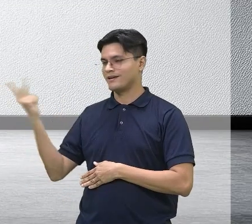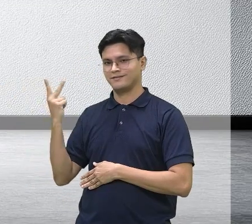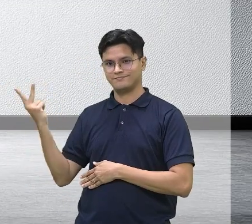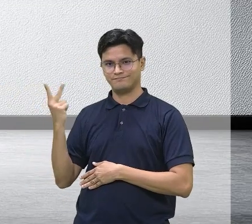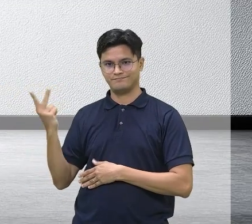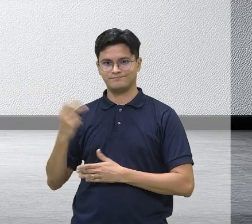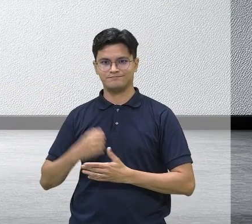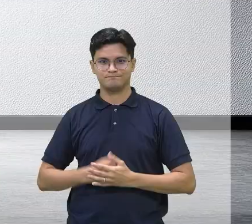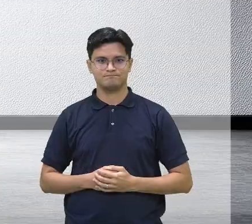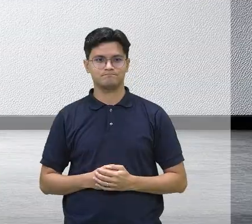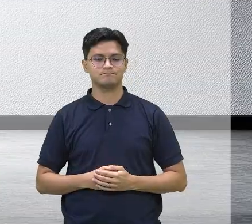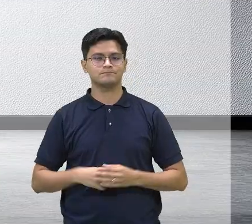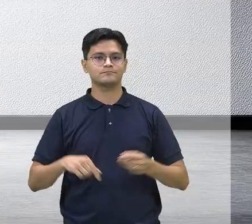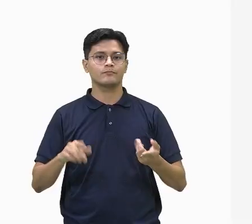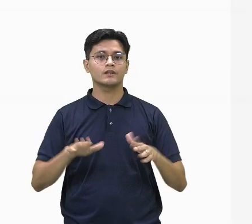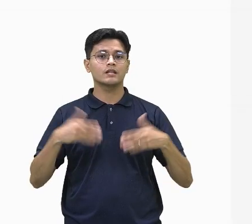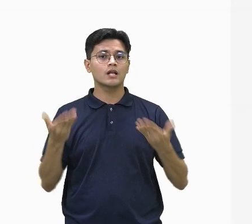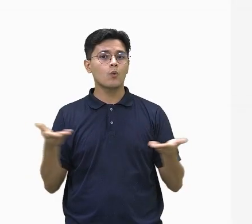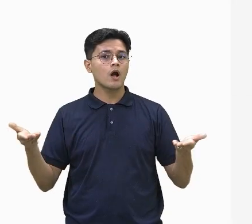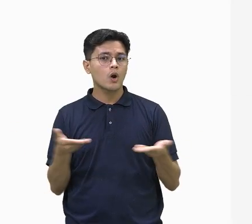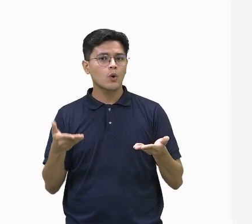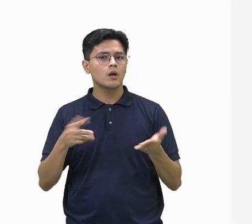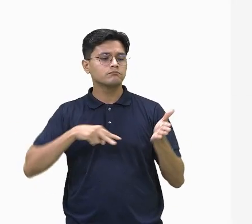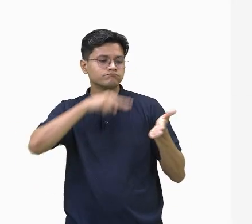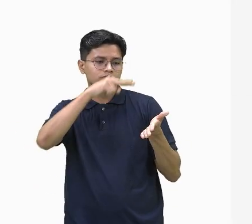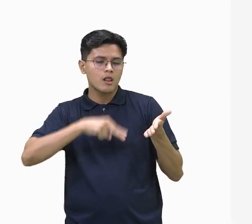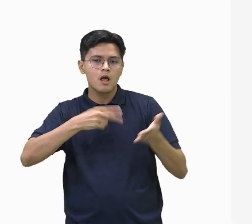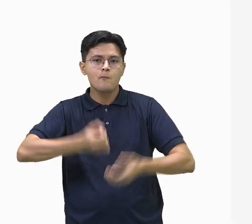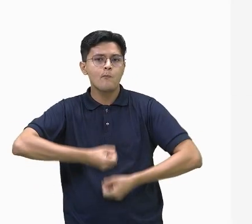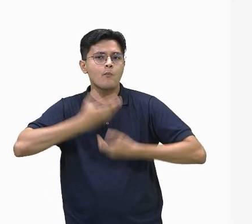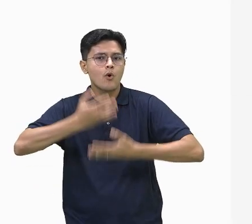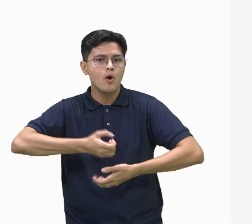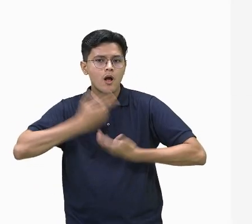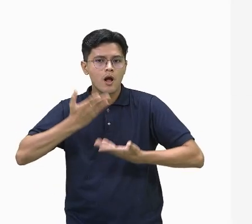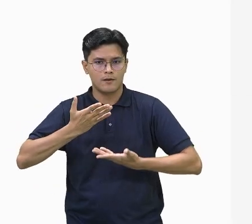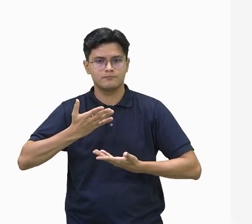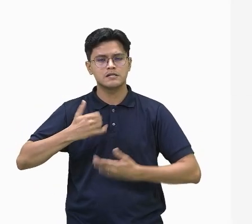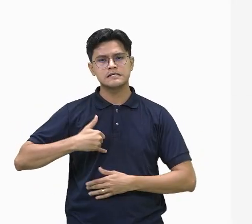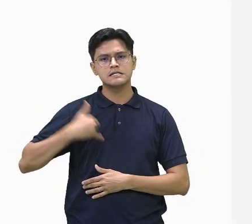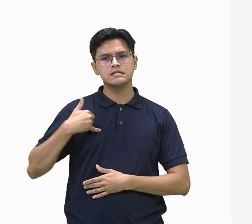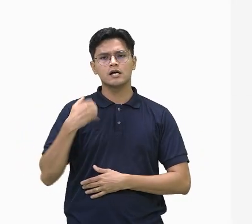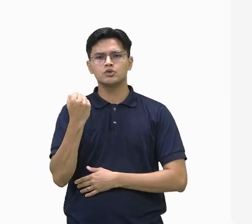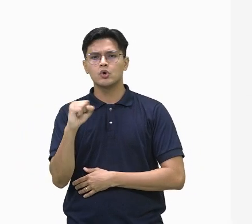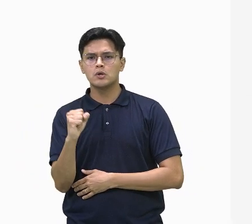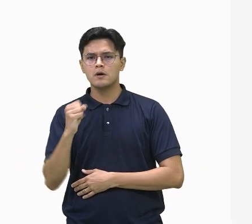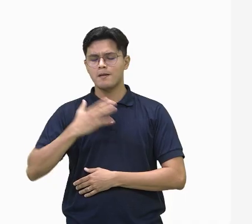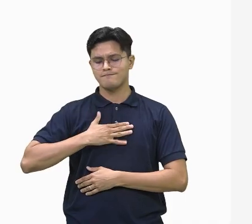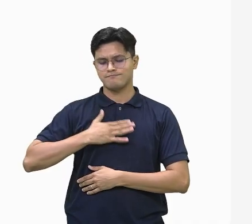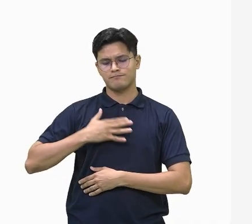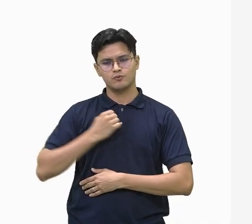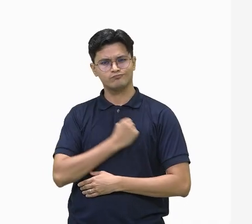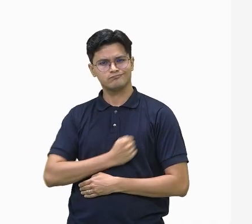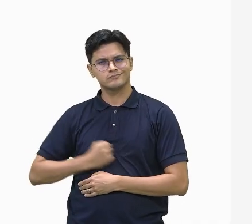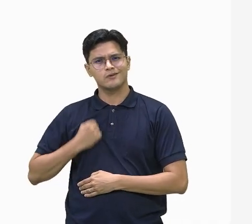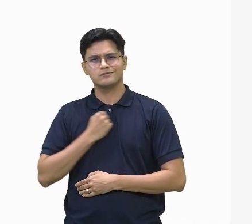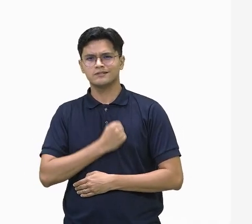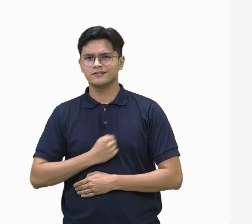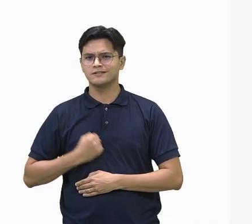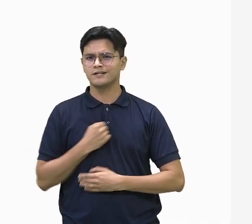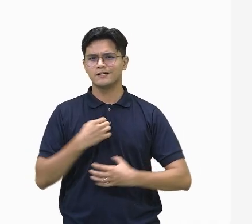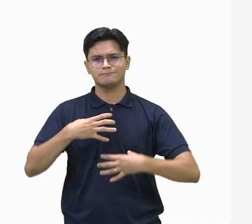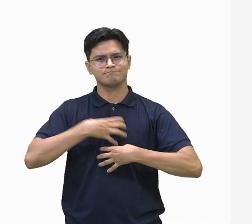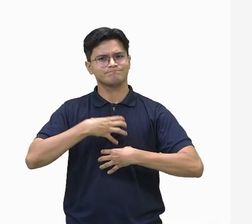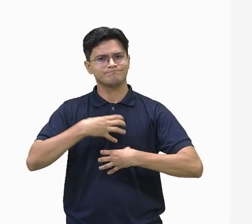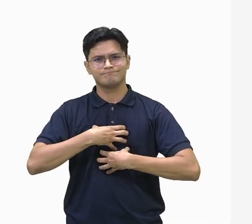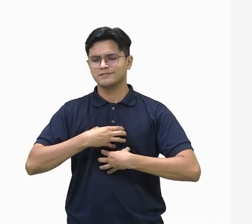Abreu, Meus 8 Anos, vamos ler aqui? Olha só. Meus 8 anos, oh, que saudade que tenho da aurora